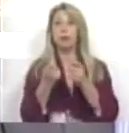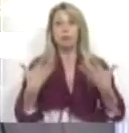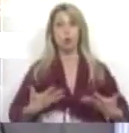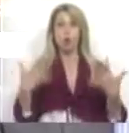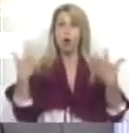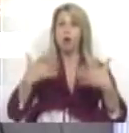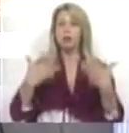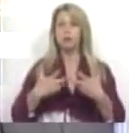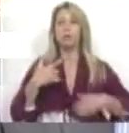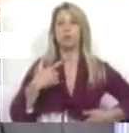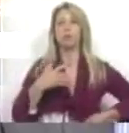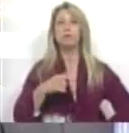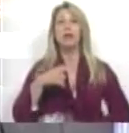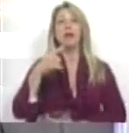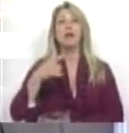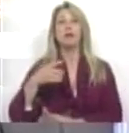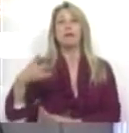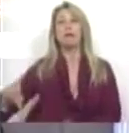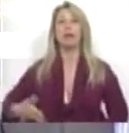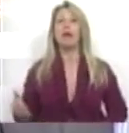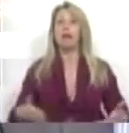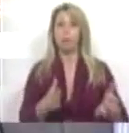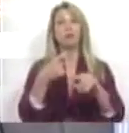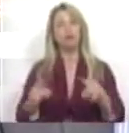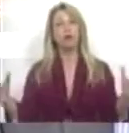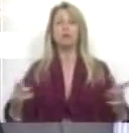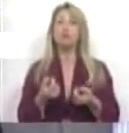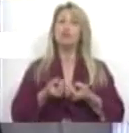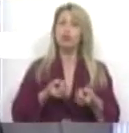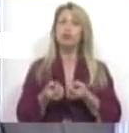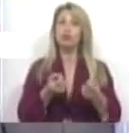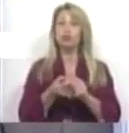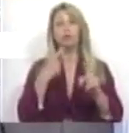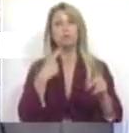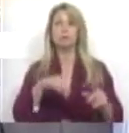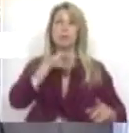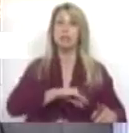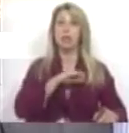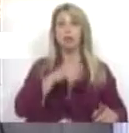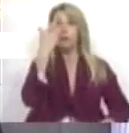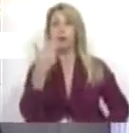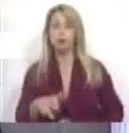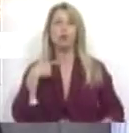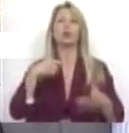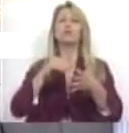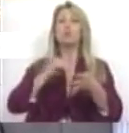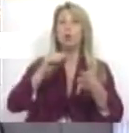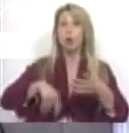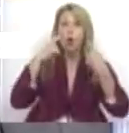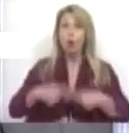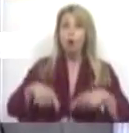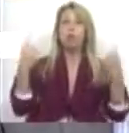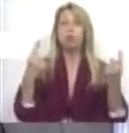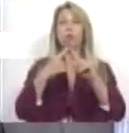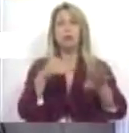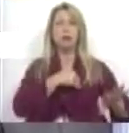na recuperação de salários e pensões, que permanecem problemas importantes da contratação pública, saúde, educação,